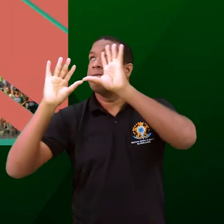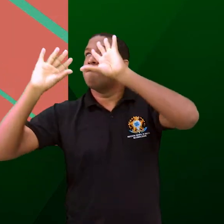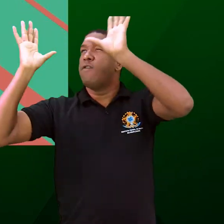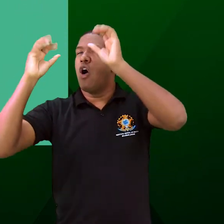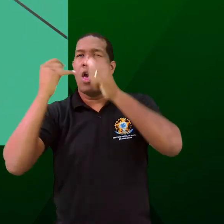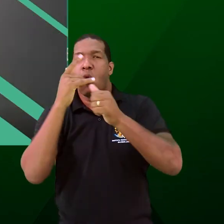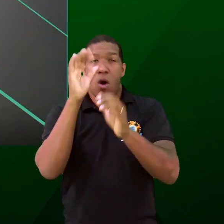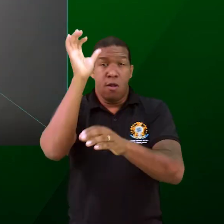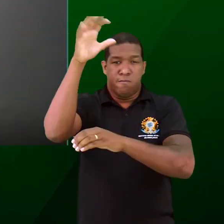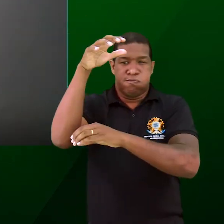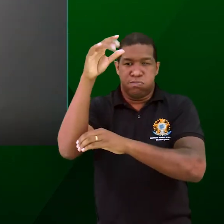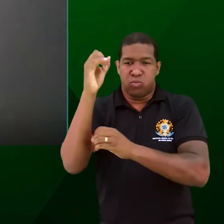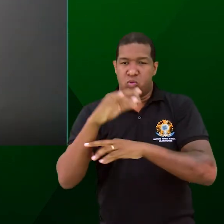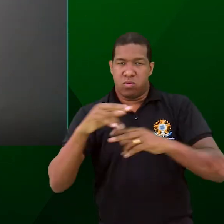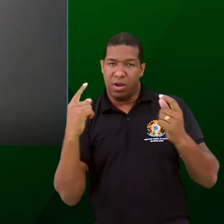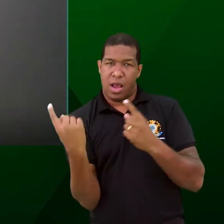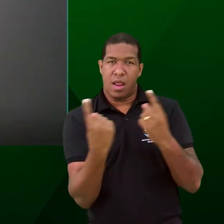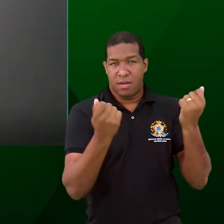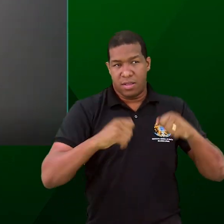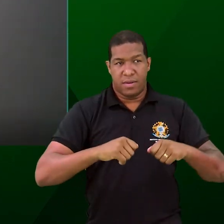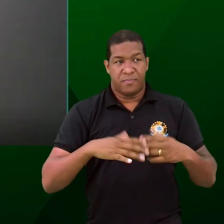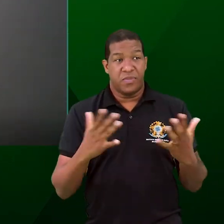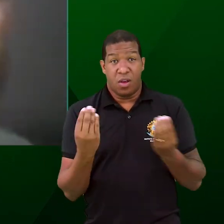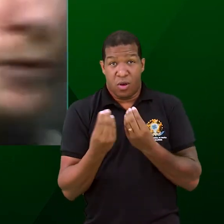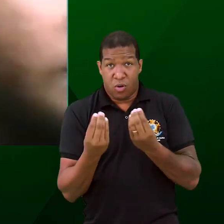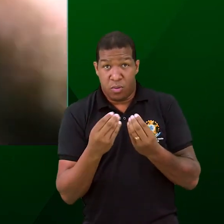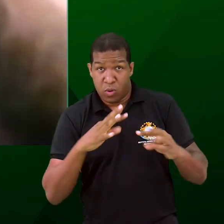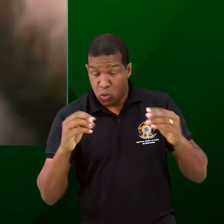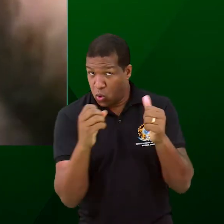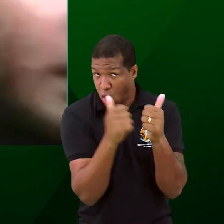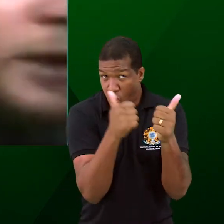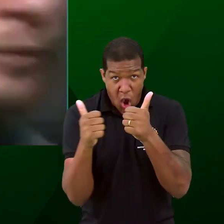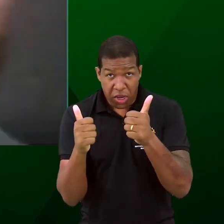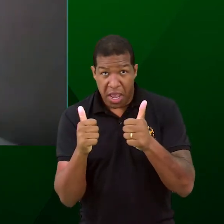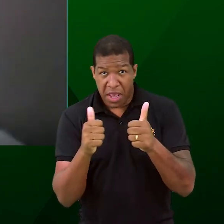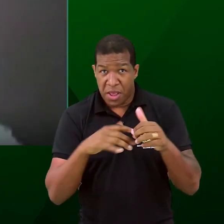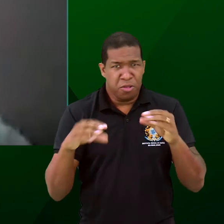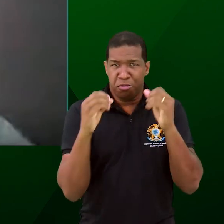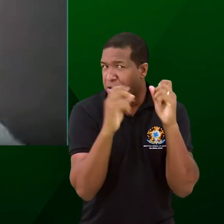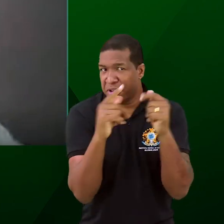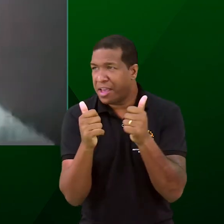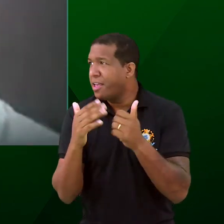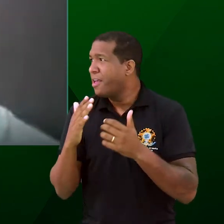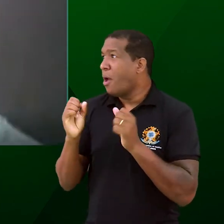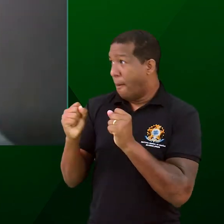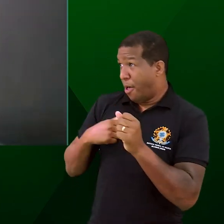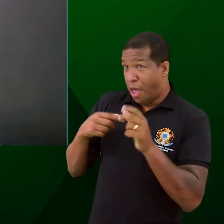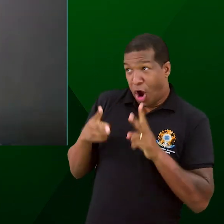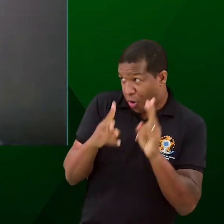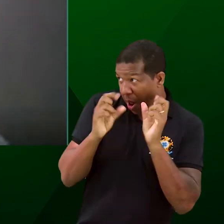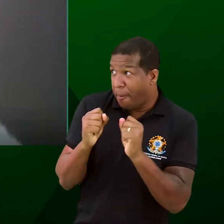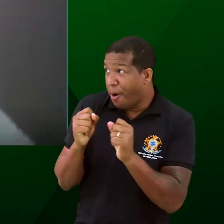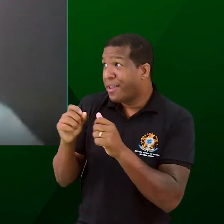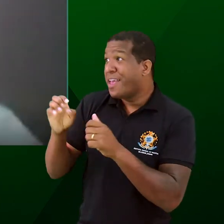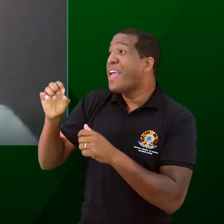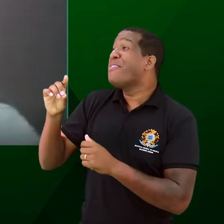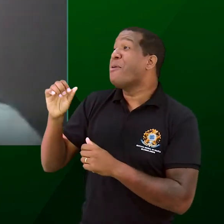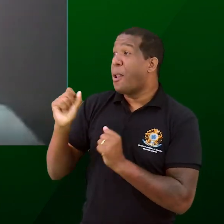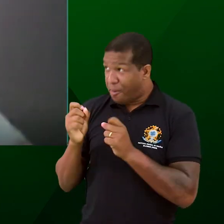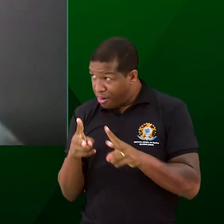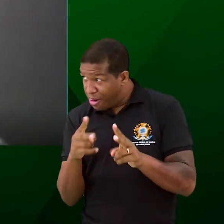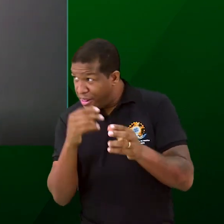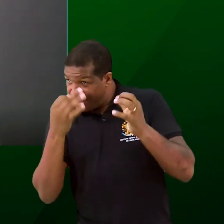os ossos e tendões com a corrida? Sim. Não é tão significativo quanto a musculatura, né? Quanto os tecidos do nosso corpo, de maneira